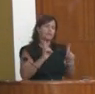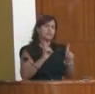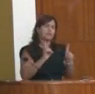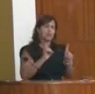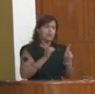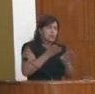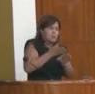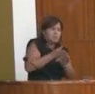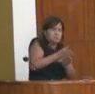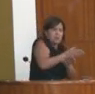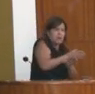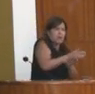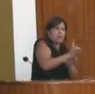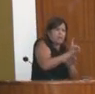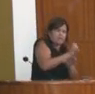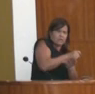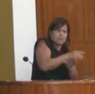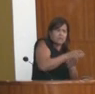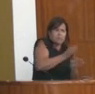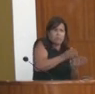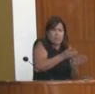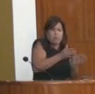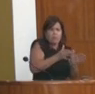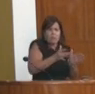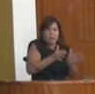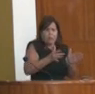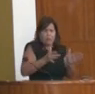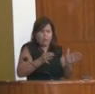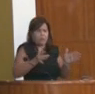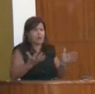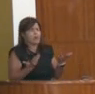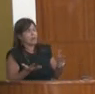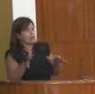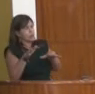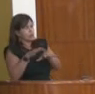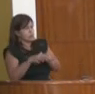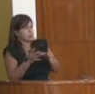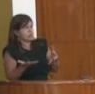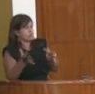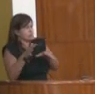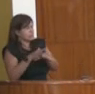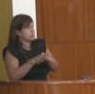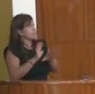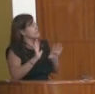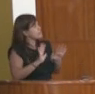cá, inúmeras iniciativas têm feito a inclusão. Contudo, a